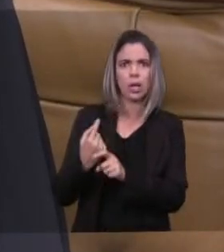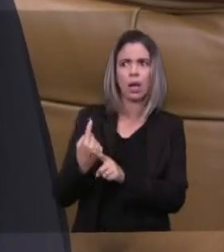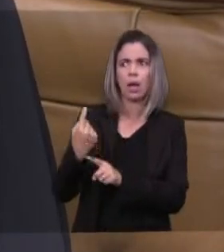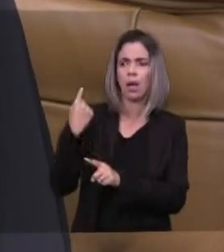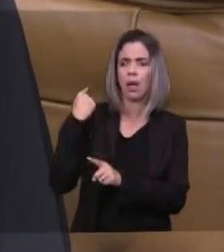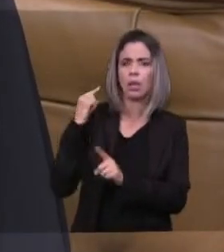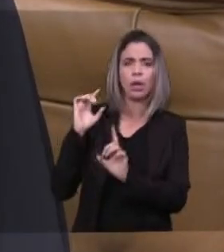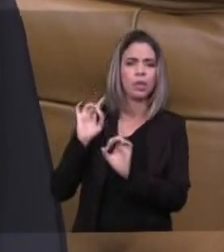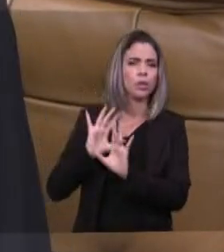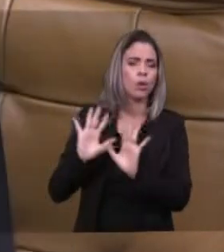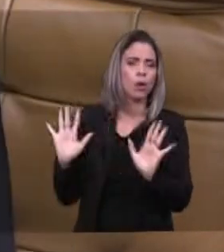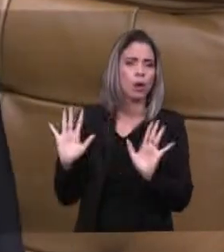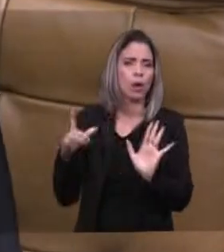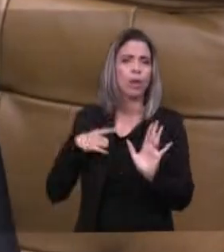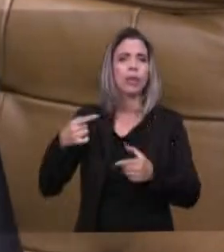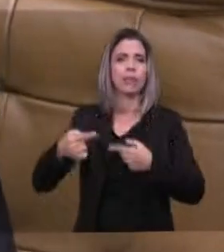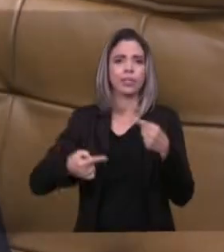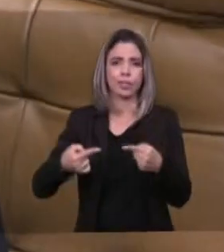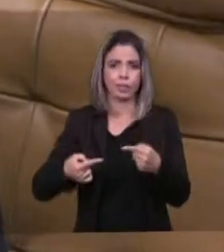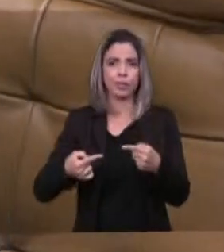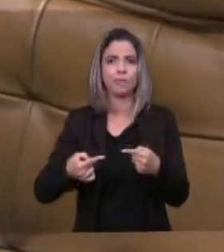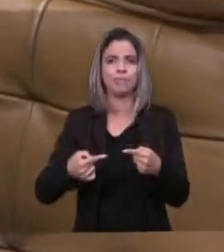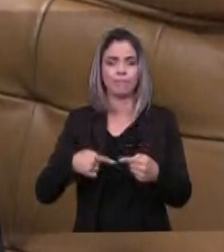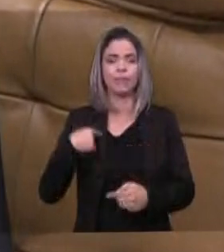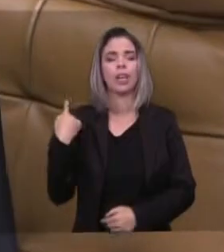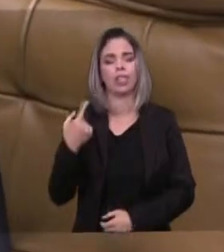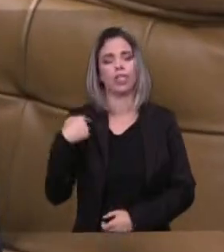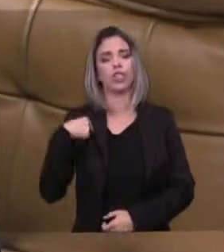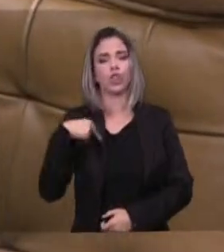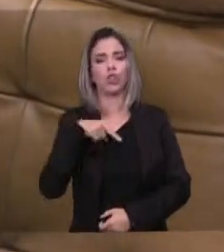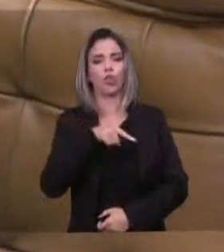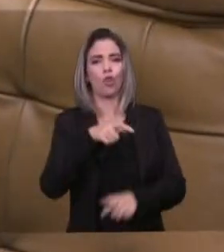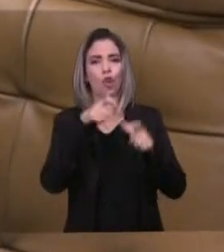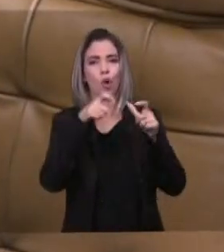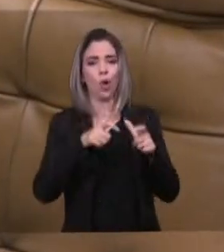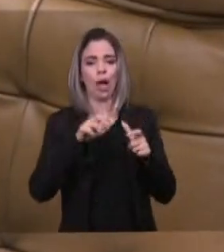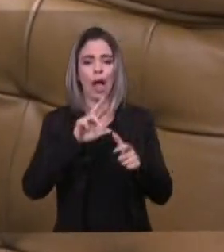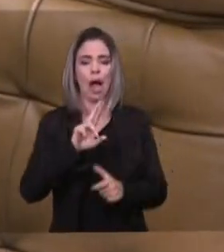atrás houve esse debate. Mas nós fomos lá em Raposa,